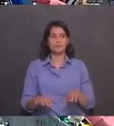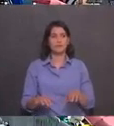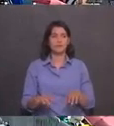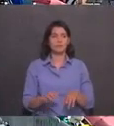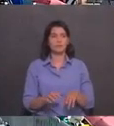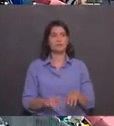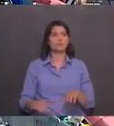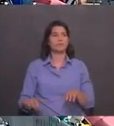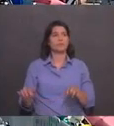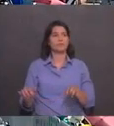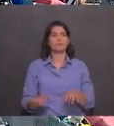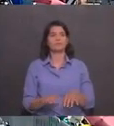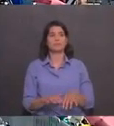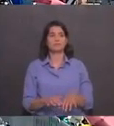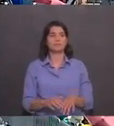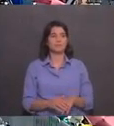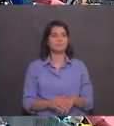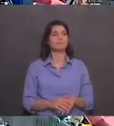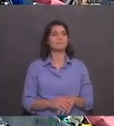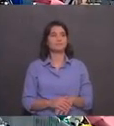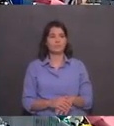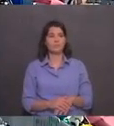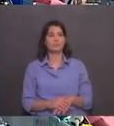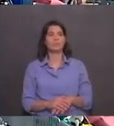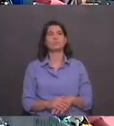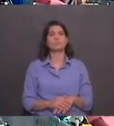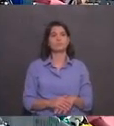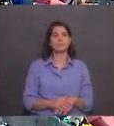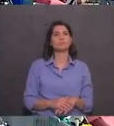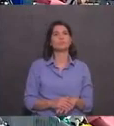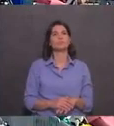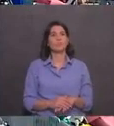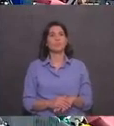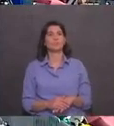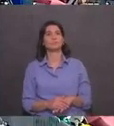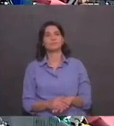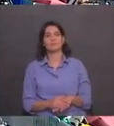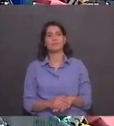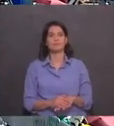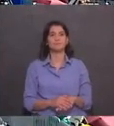Thank you.